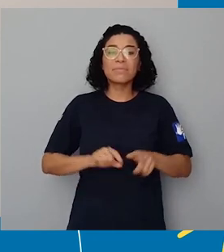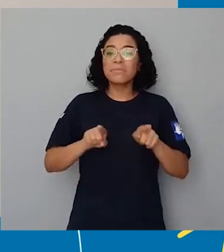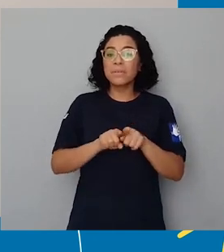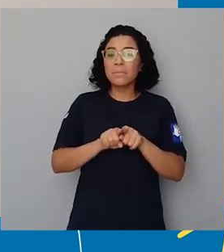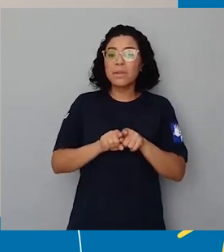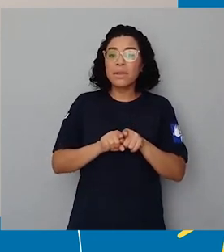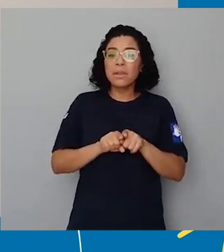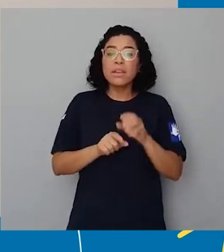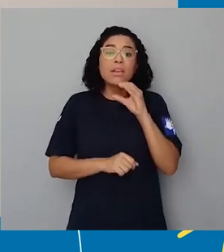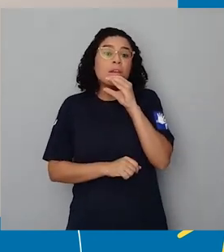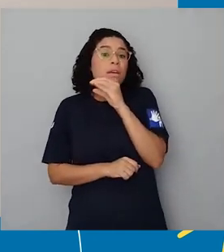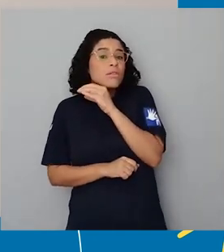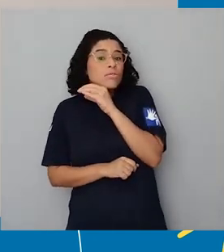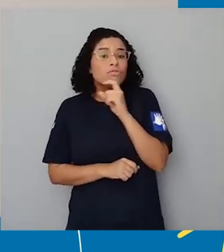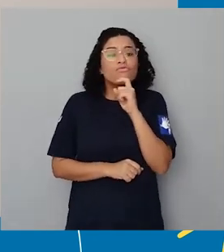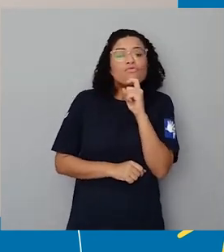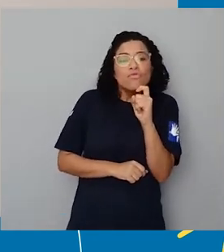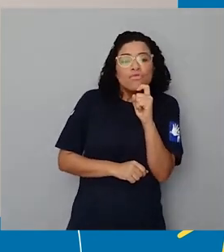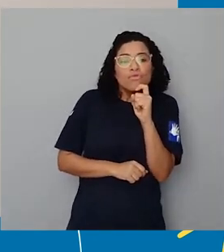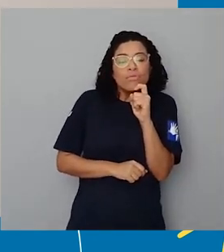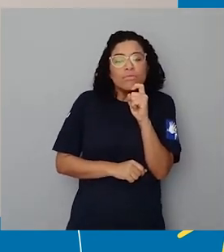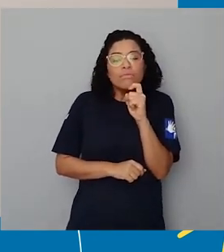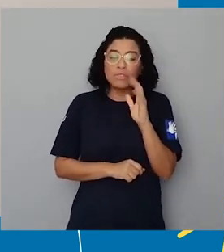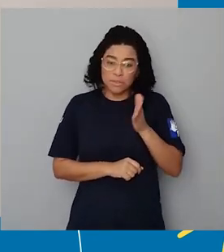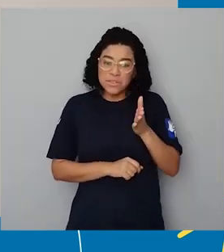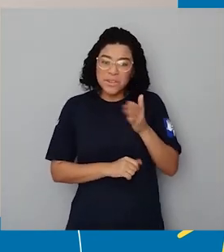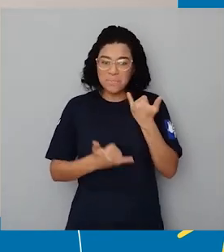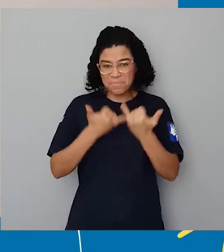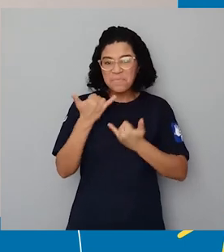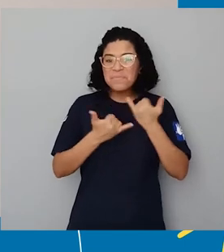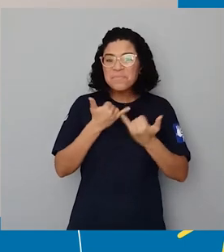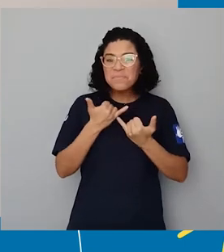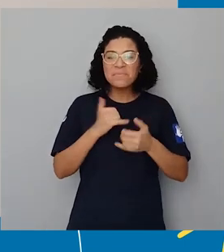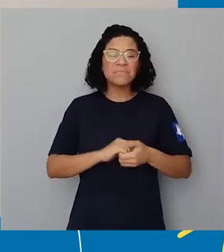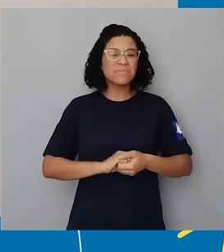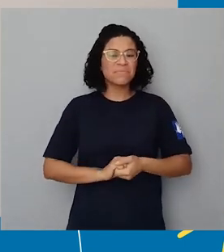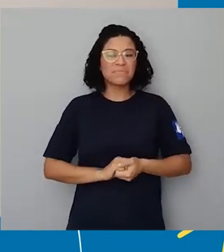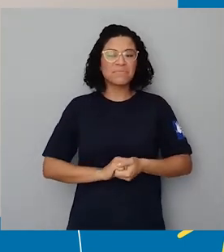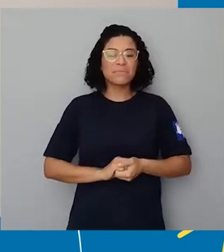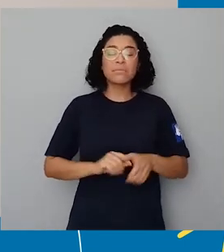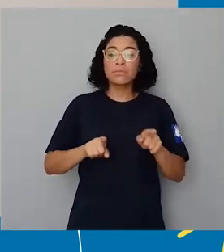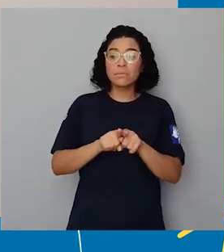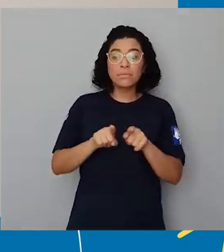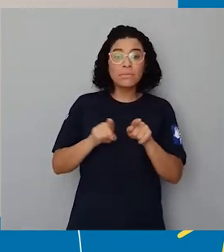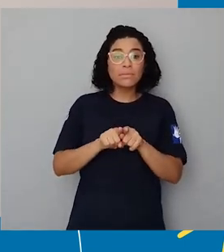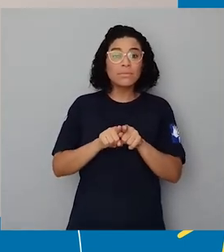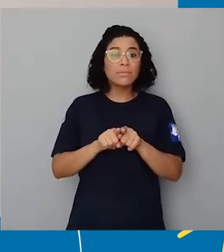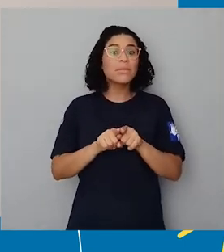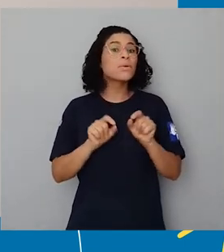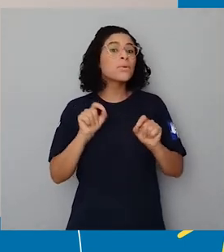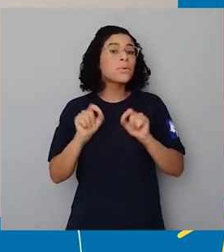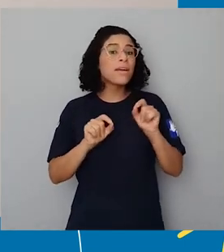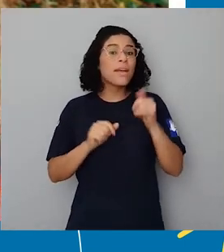Quente e frio. Tá quente, tá frio. Tá quente, tá frio. Já brincaram? Temos também uma